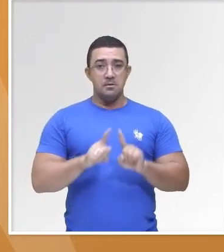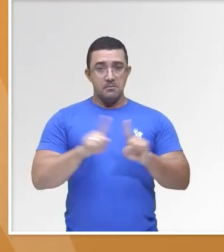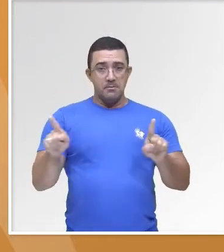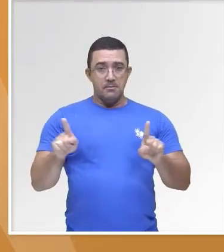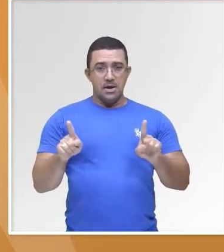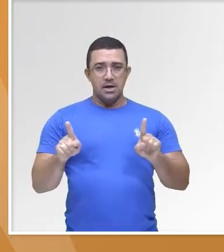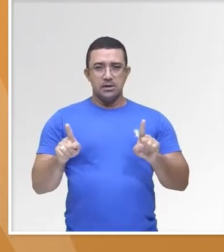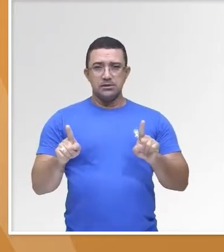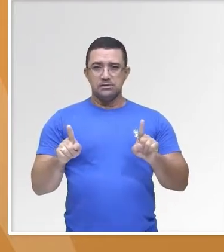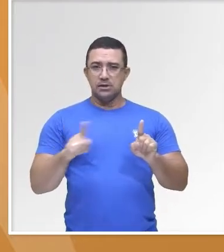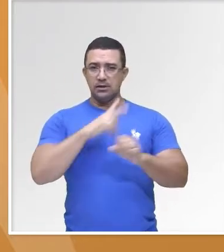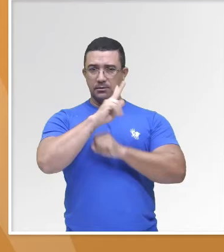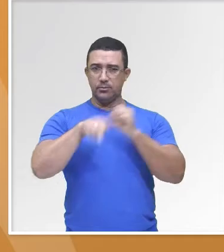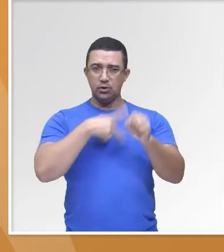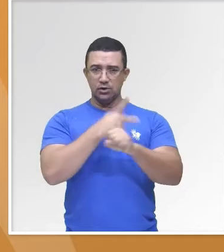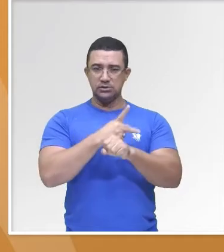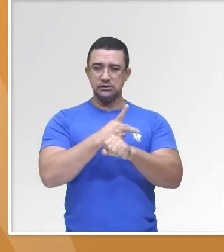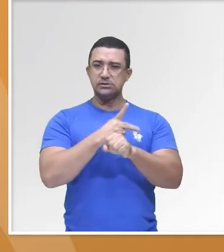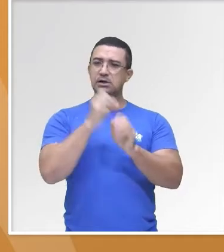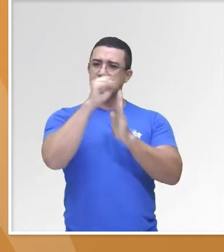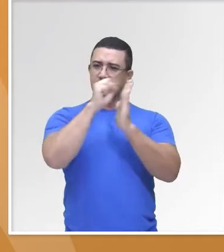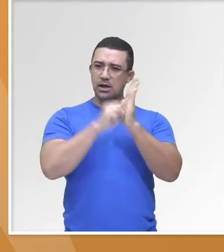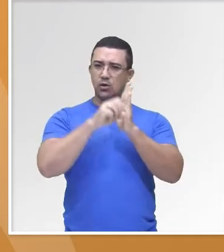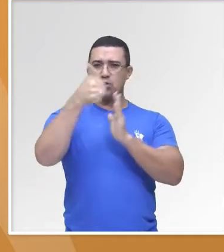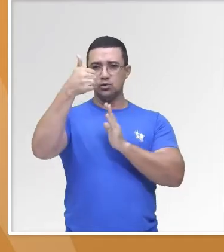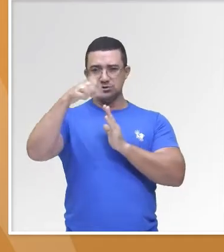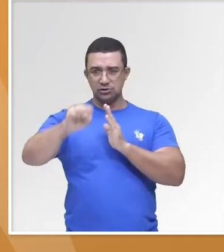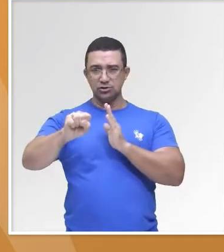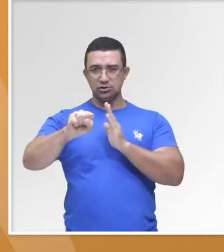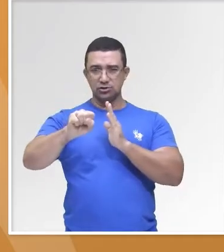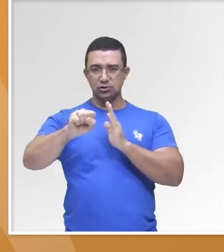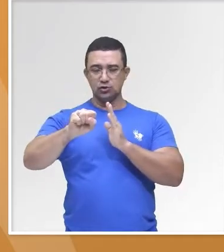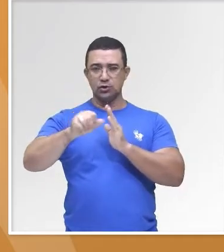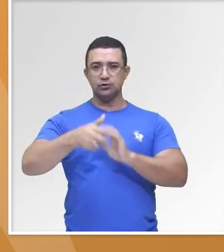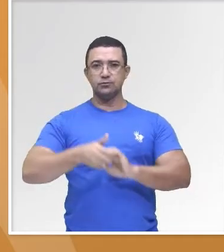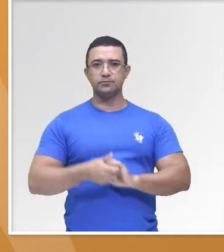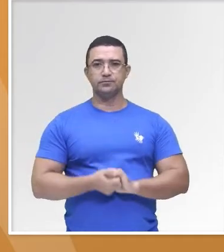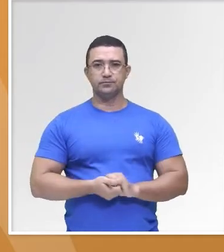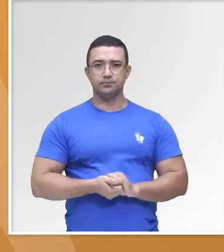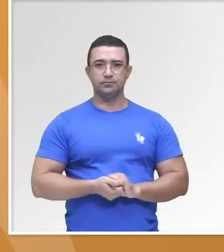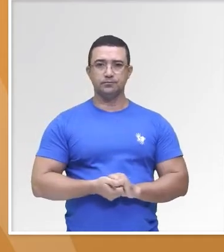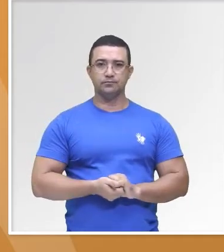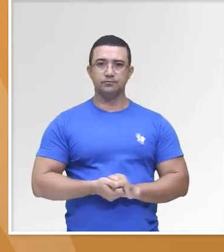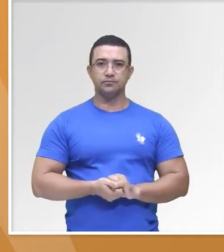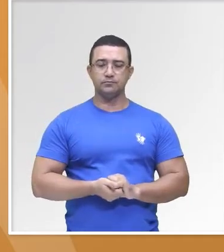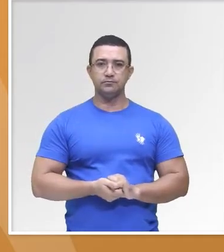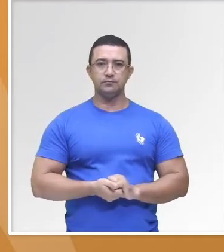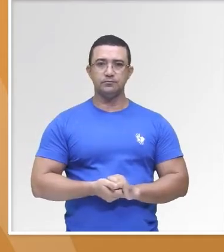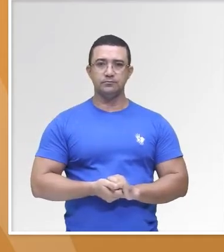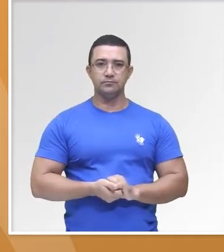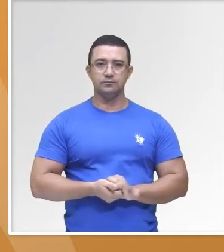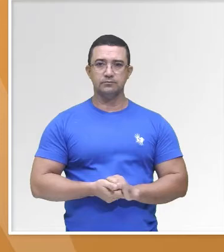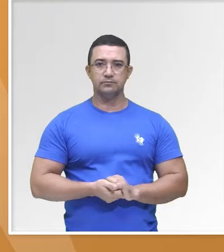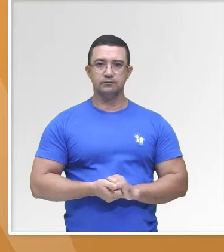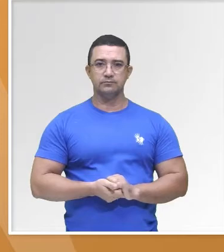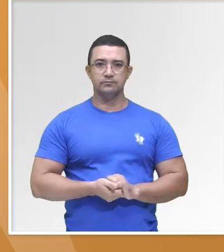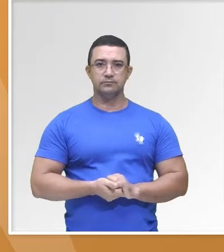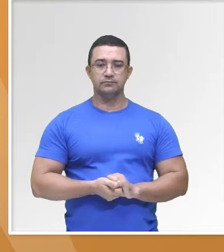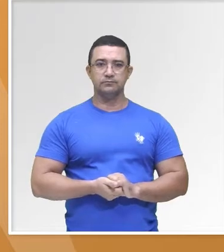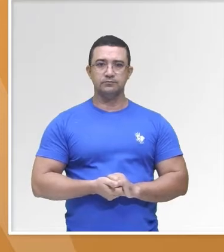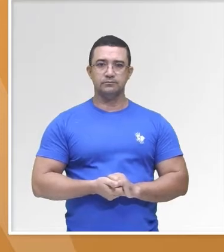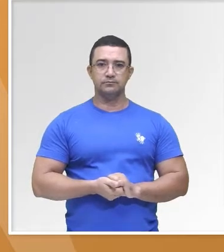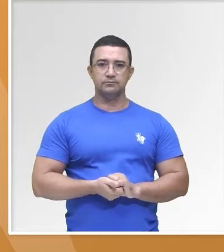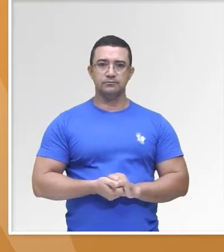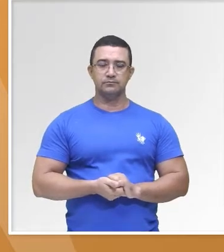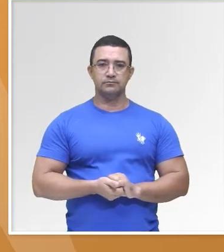segunda metade do século XVIII, então uma coisa aí mais recente. Professora, recente, século XVIII? É